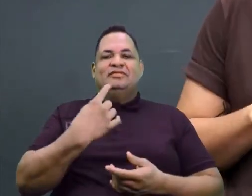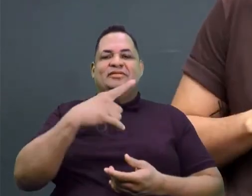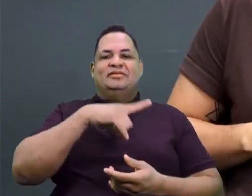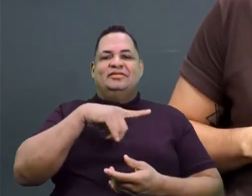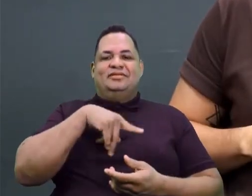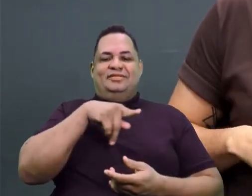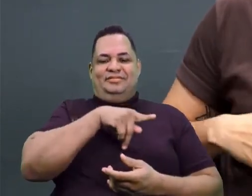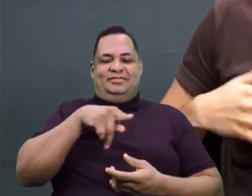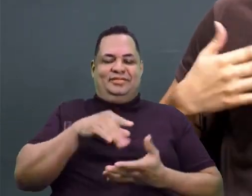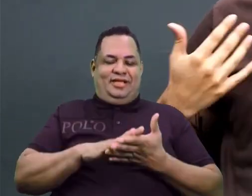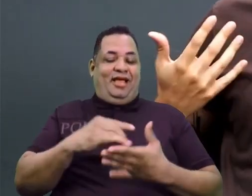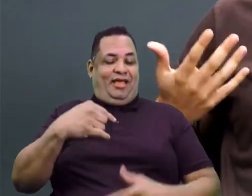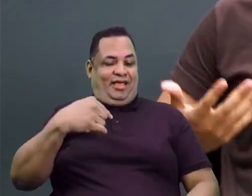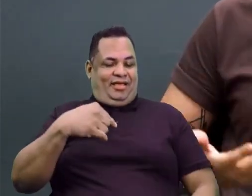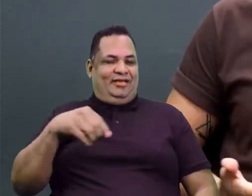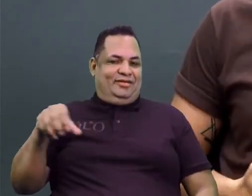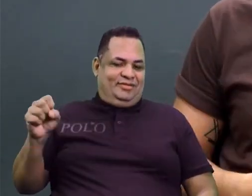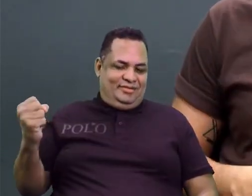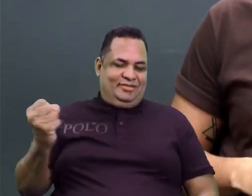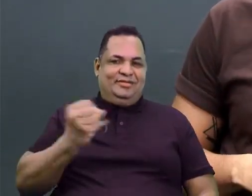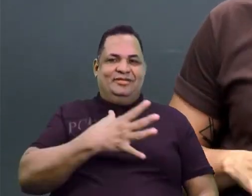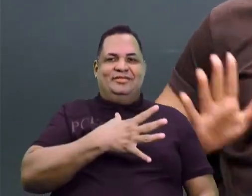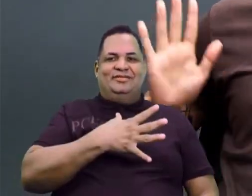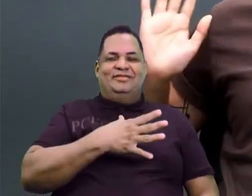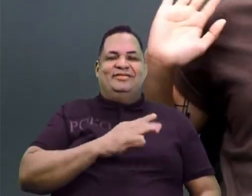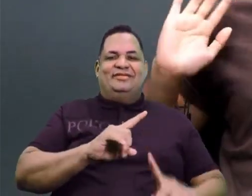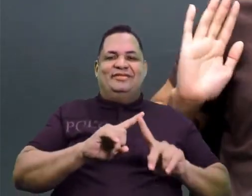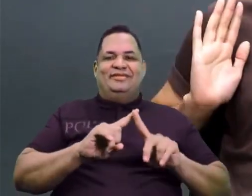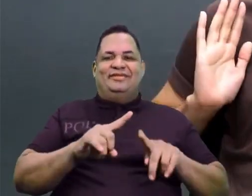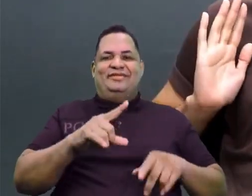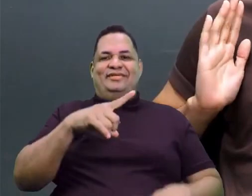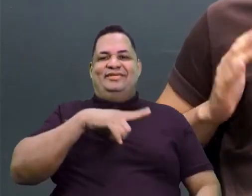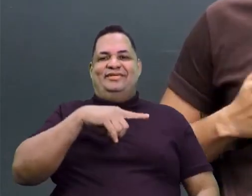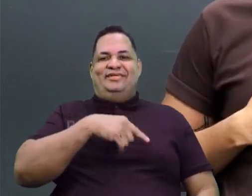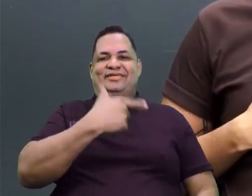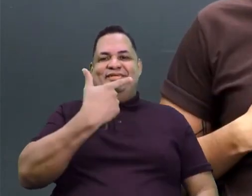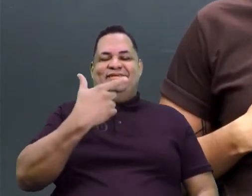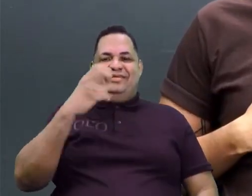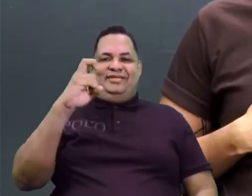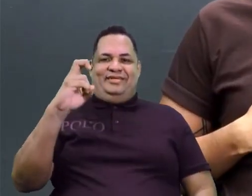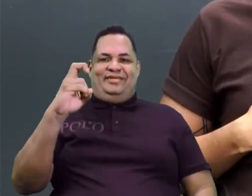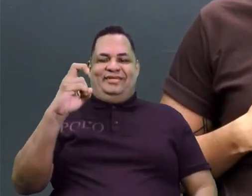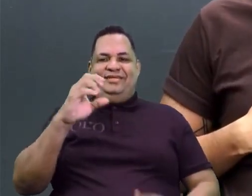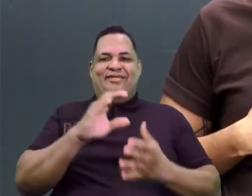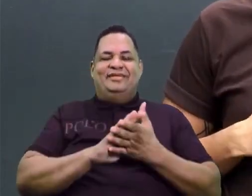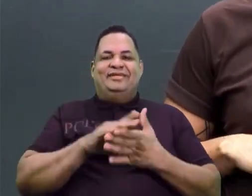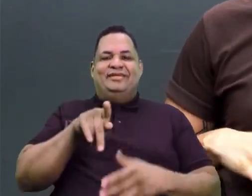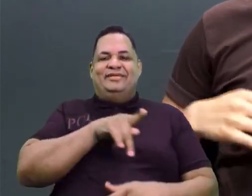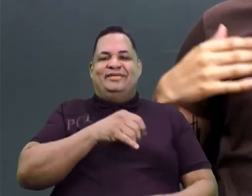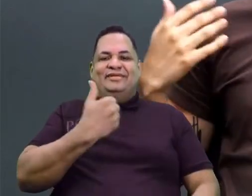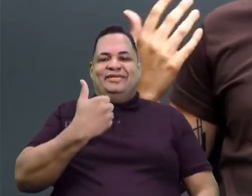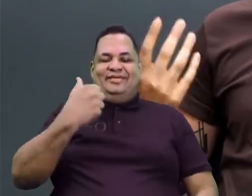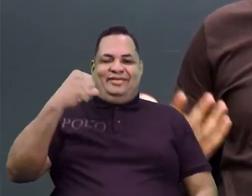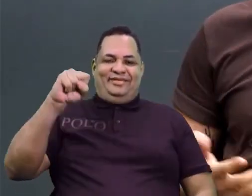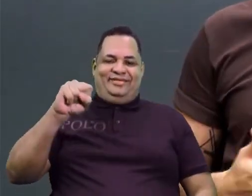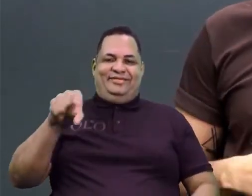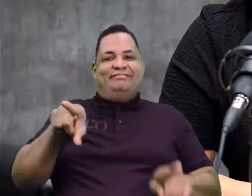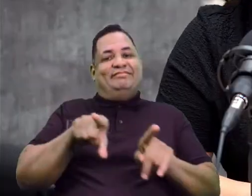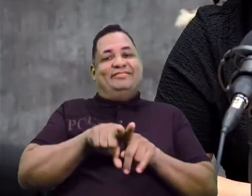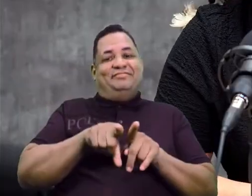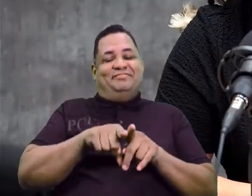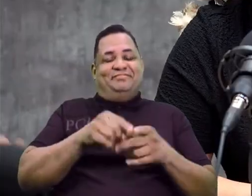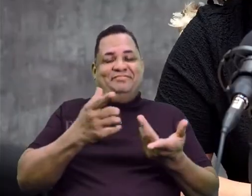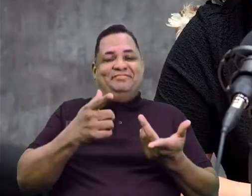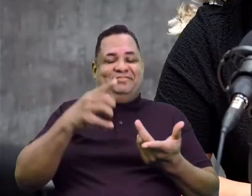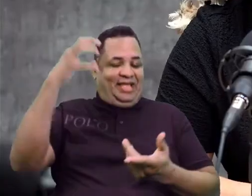sou novinho, mas eu já tenho uma bagagem dentro da Libras. Tenho apenas 25 anos, professora Aldelina com 18. Mas ainda assim a gente